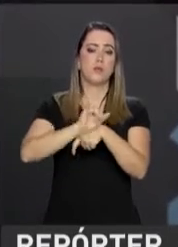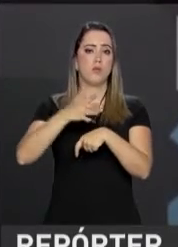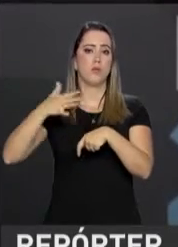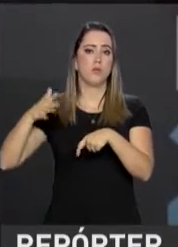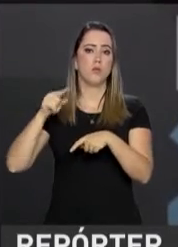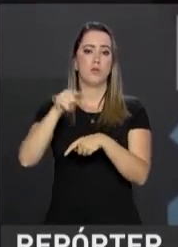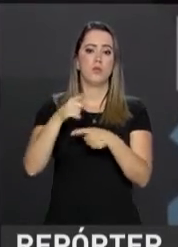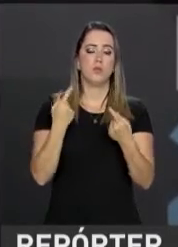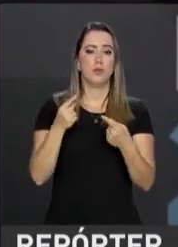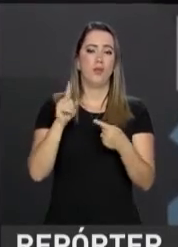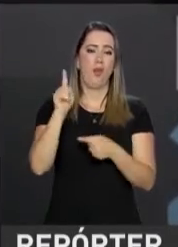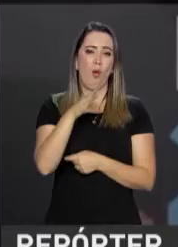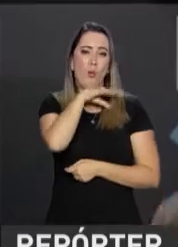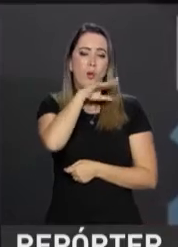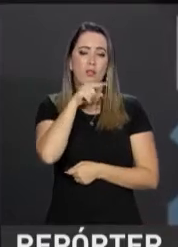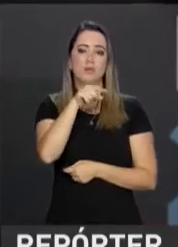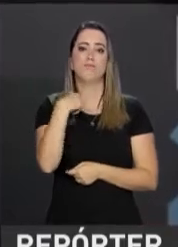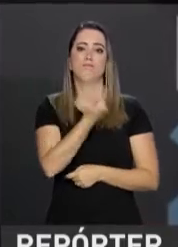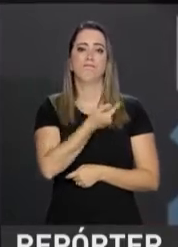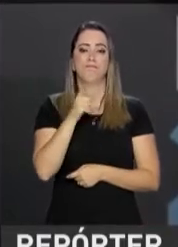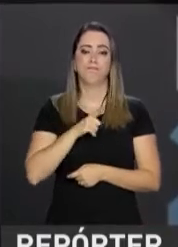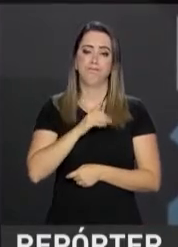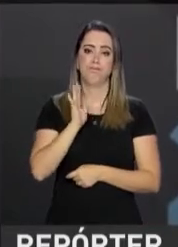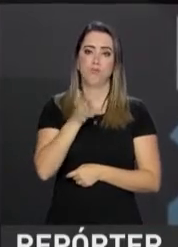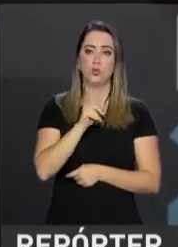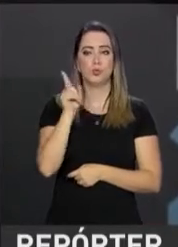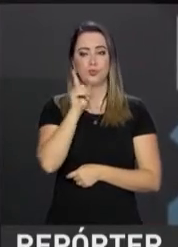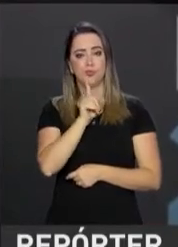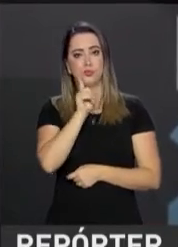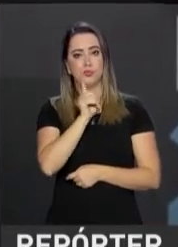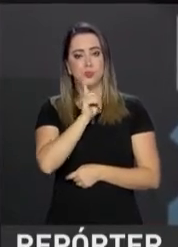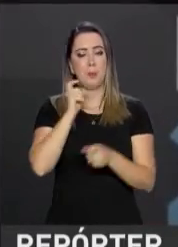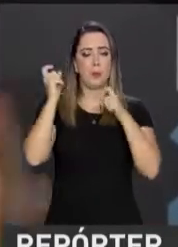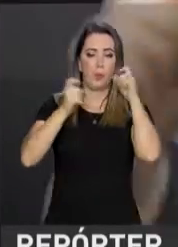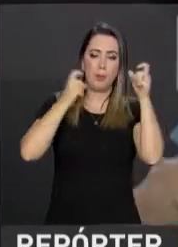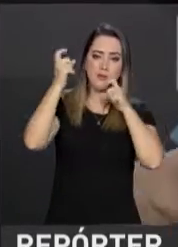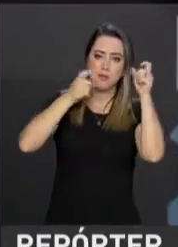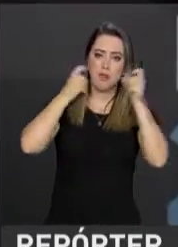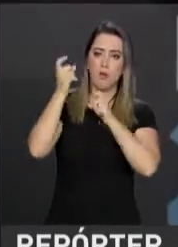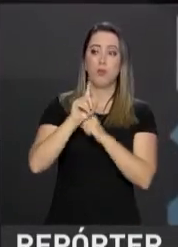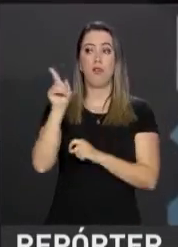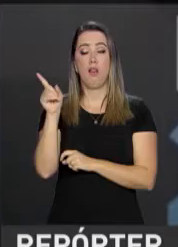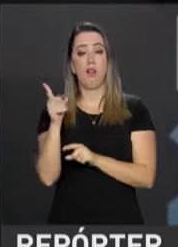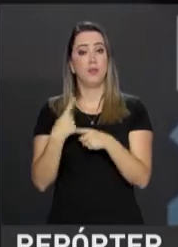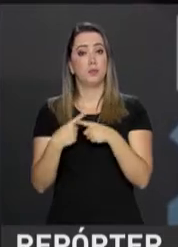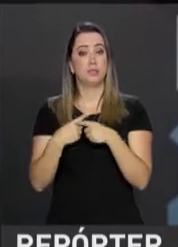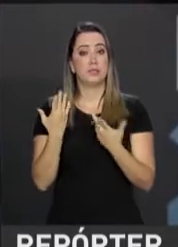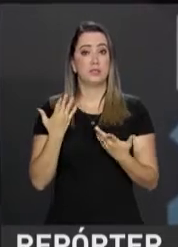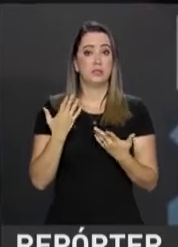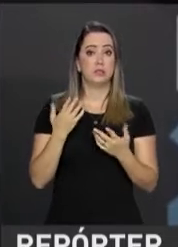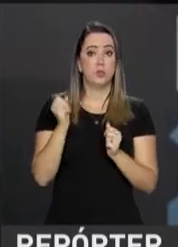dentro da gatinha água tivemos agora inclusive nos estados unidos muita preocupação dos investidores lá as